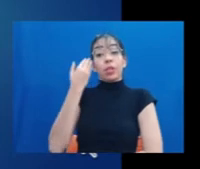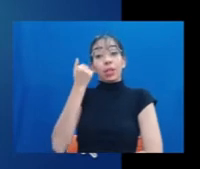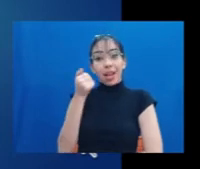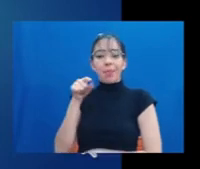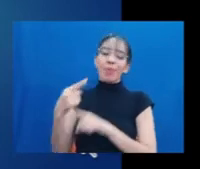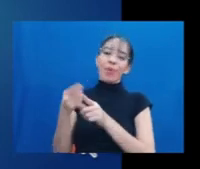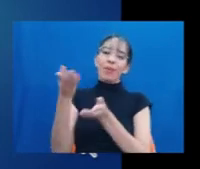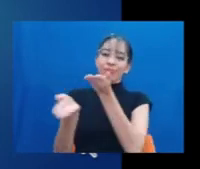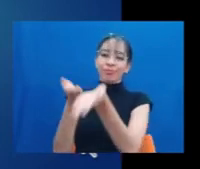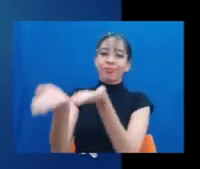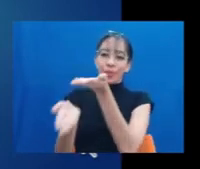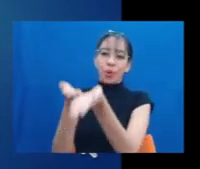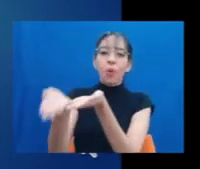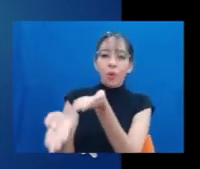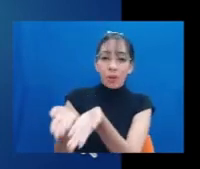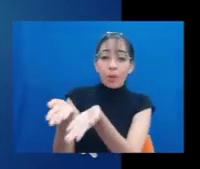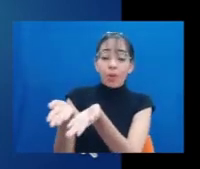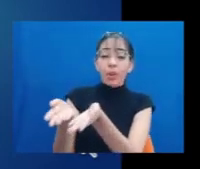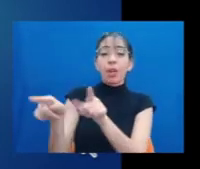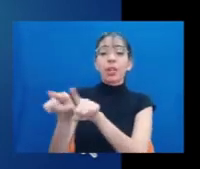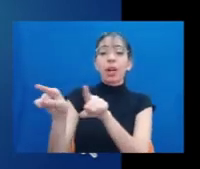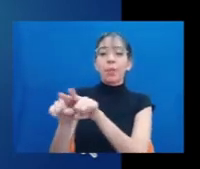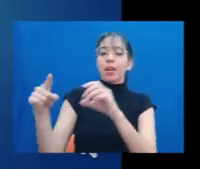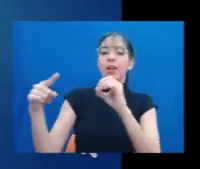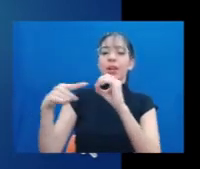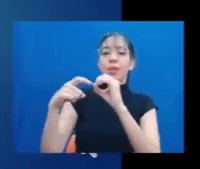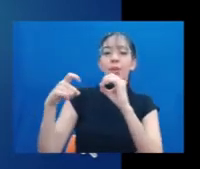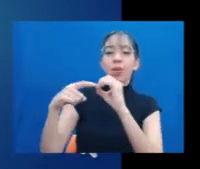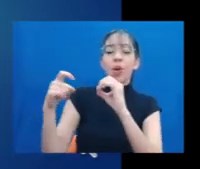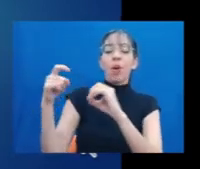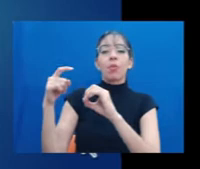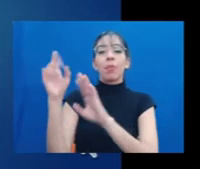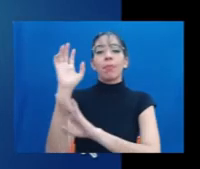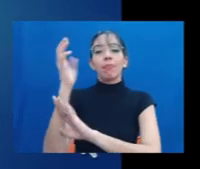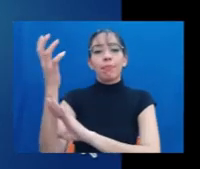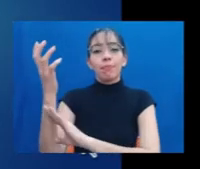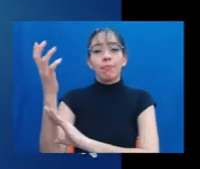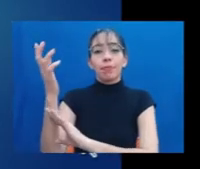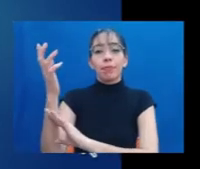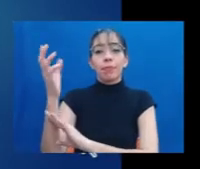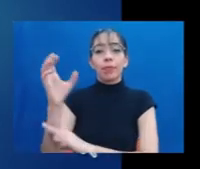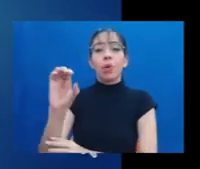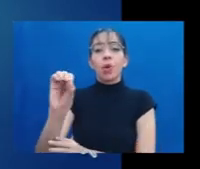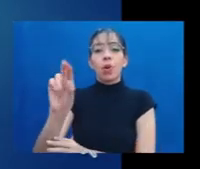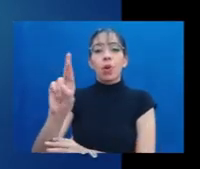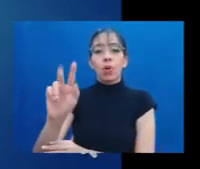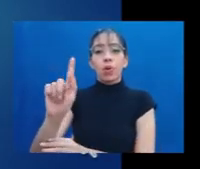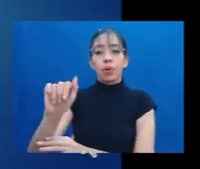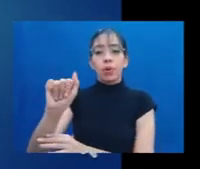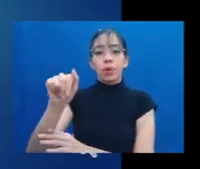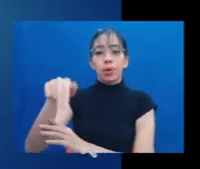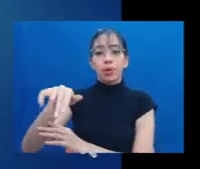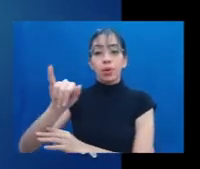óvulos, embriões, espermatozoides, plantas, micro-organismos, etc. Entretanto, é um produto que tem que ser manipulado da forma correta,